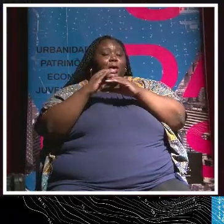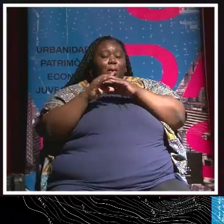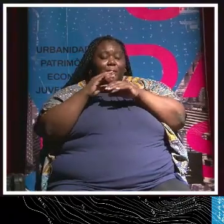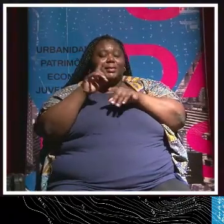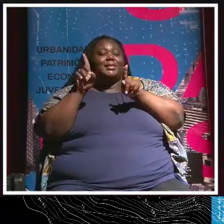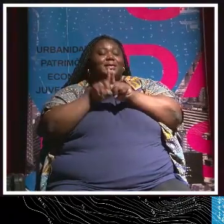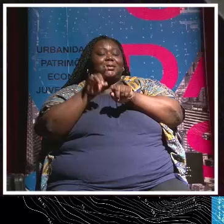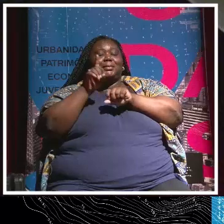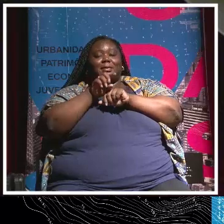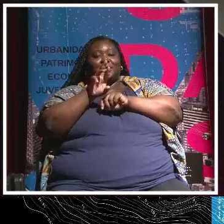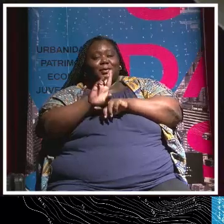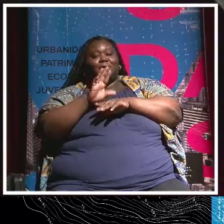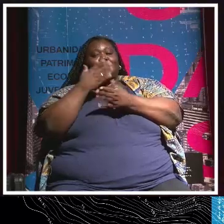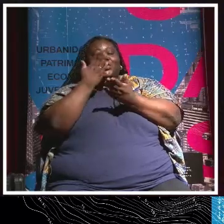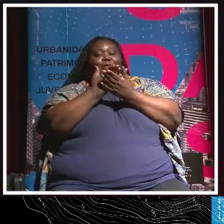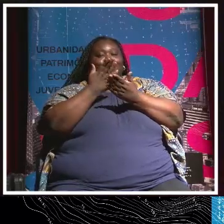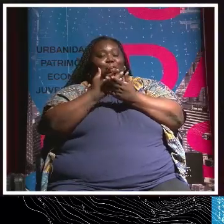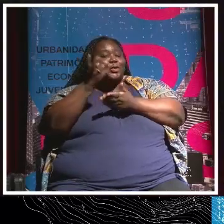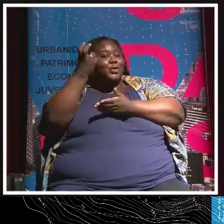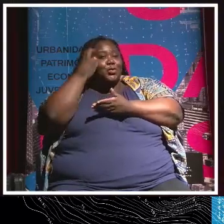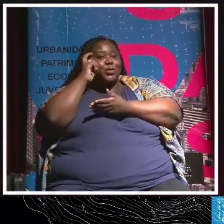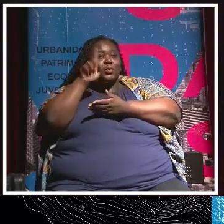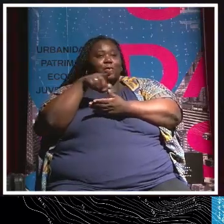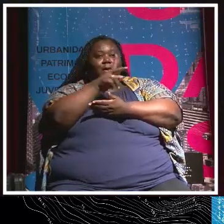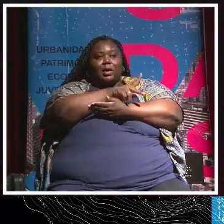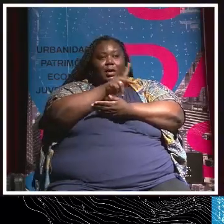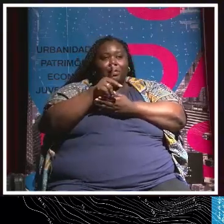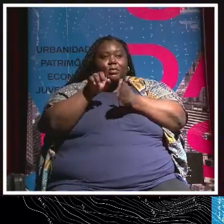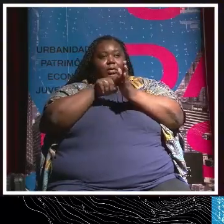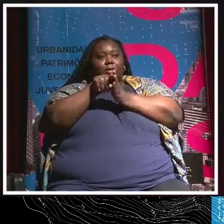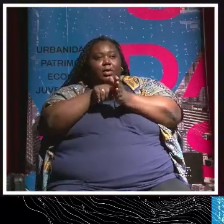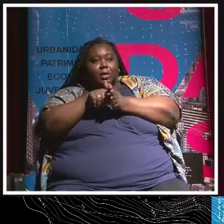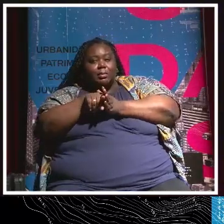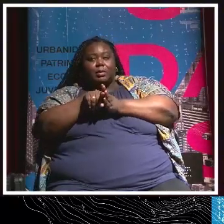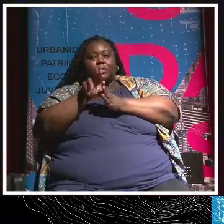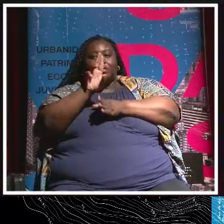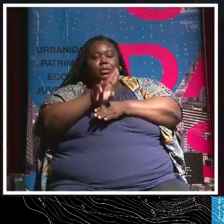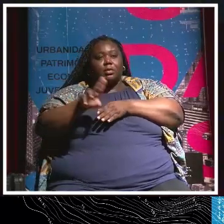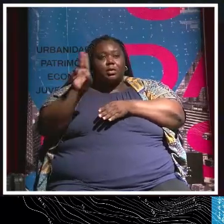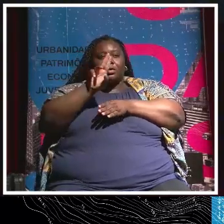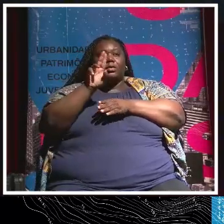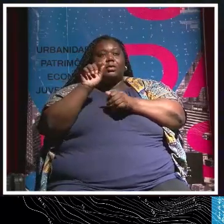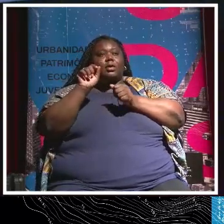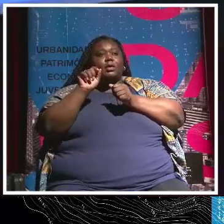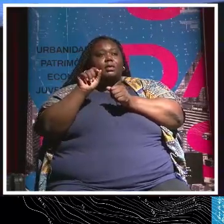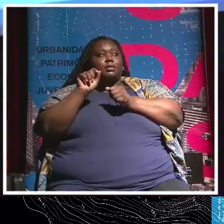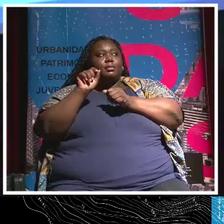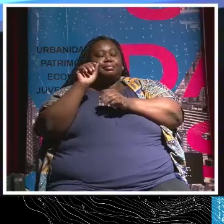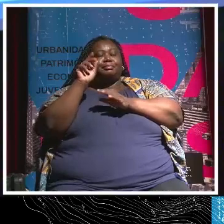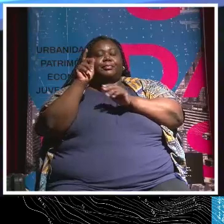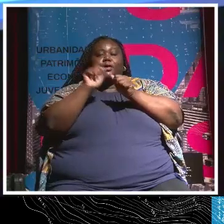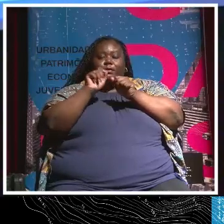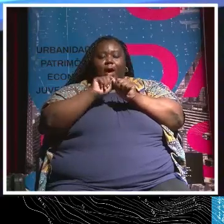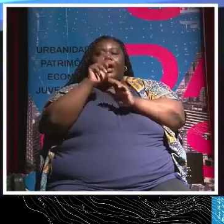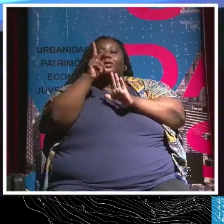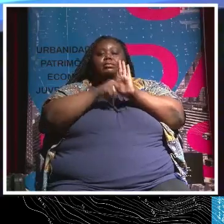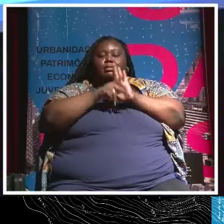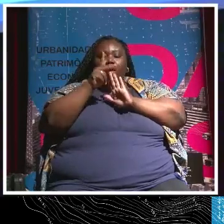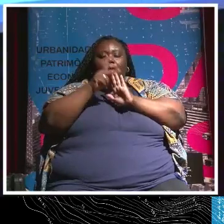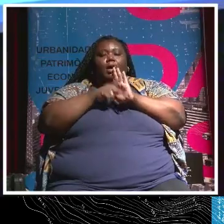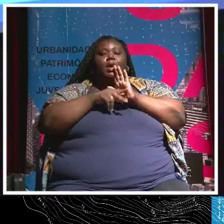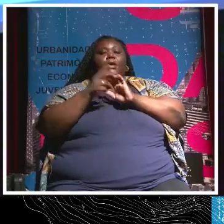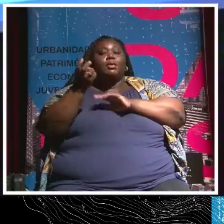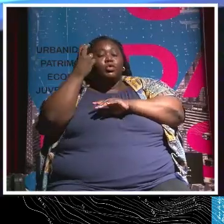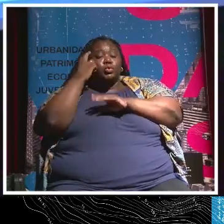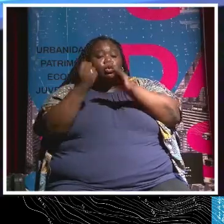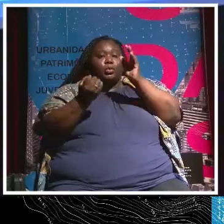em Estudos de Cultura. É professor e pesquisador universitário, programador cultural, foi criador e